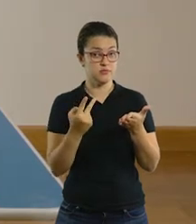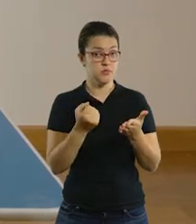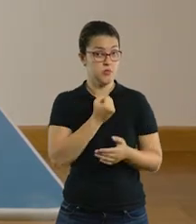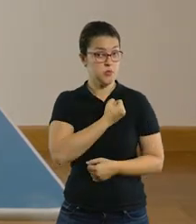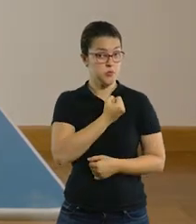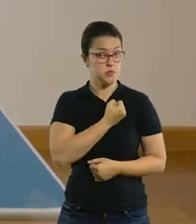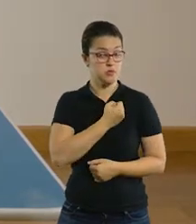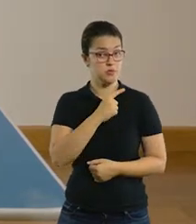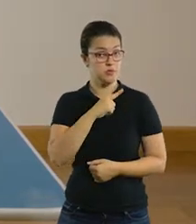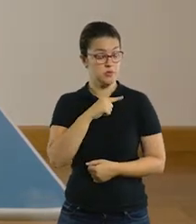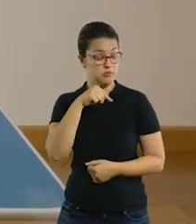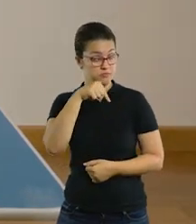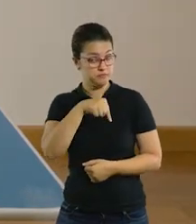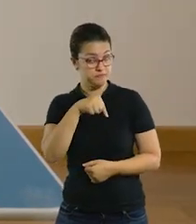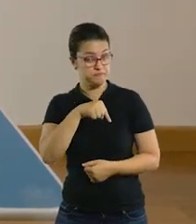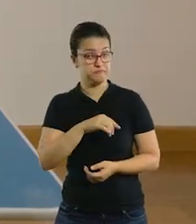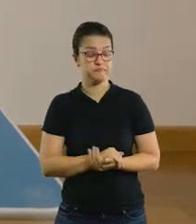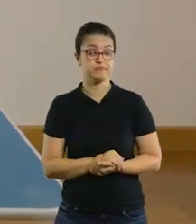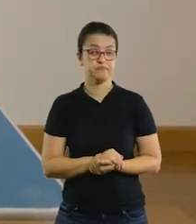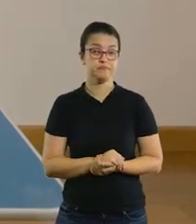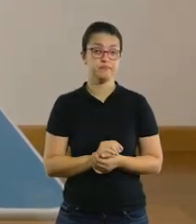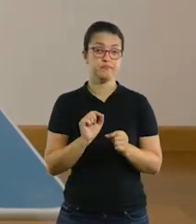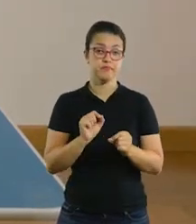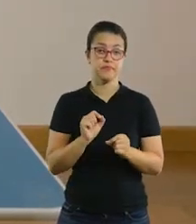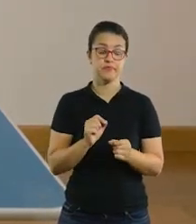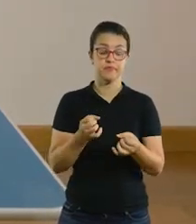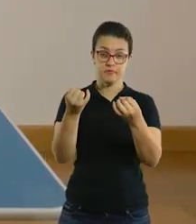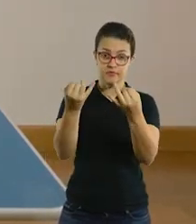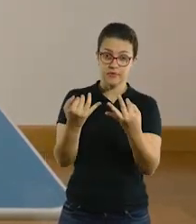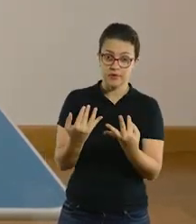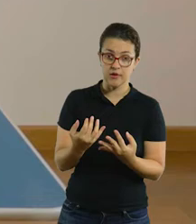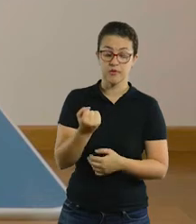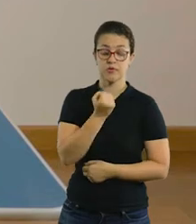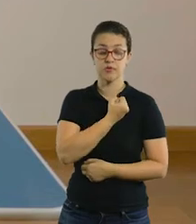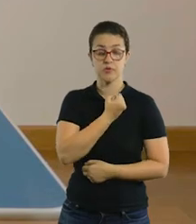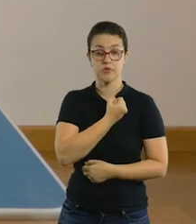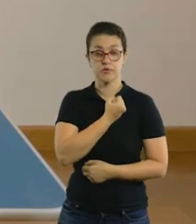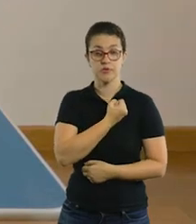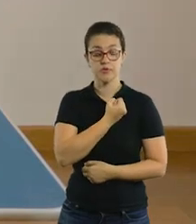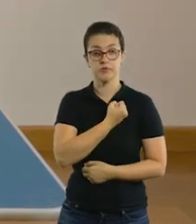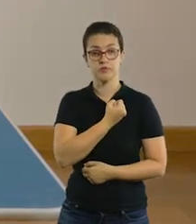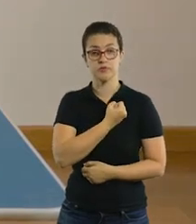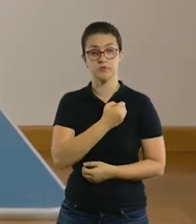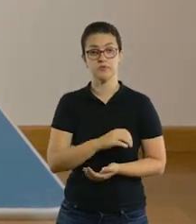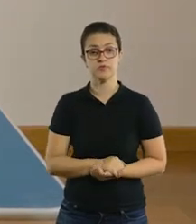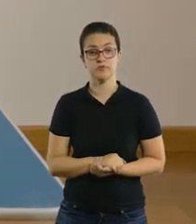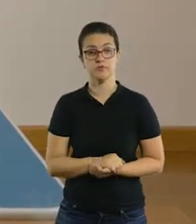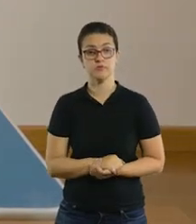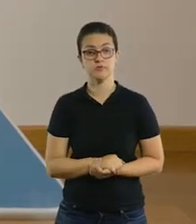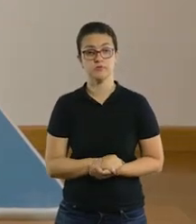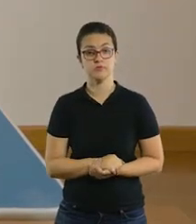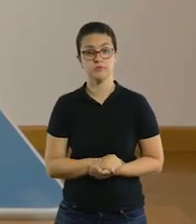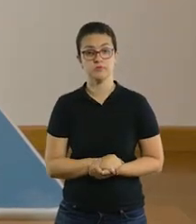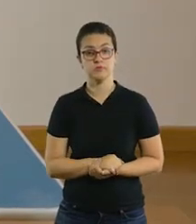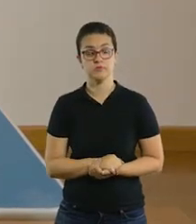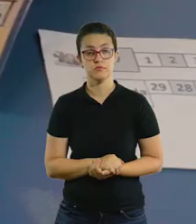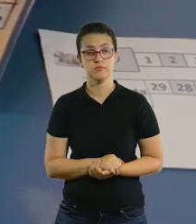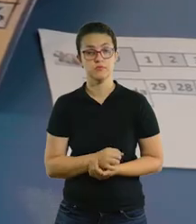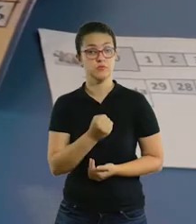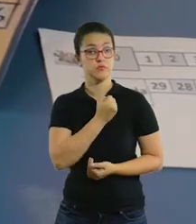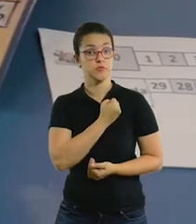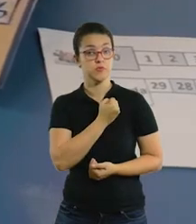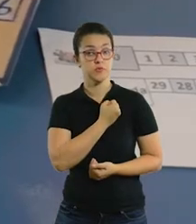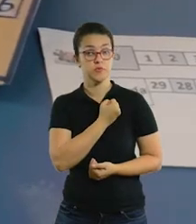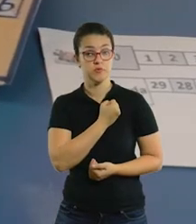aqui. Aí você vai passar para a criança os números para ela colocar o